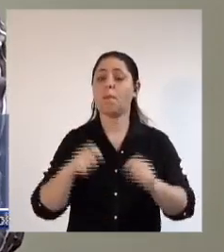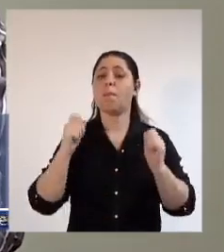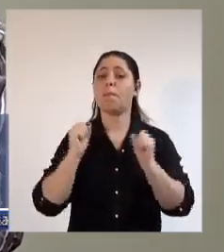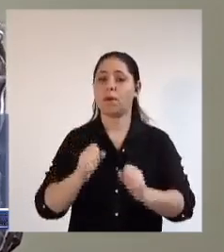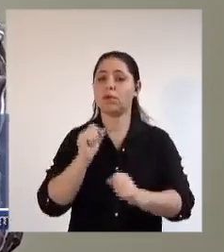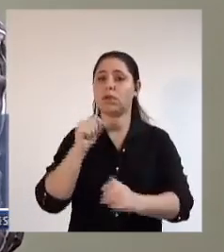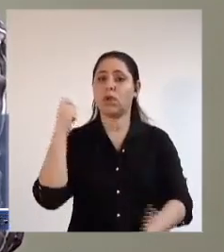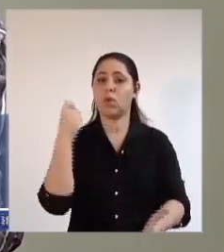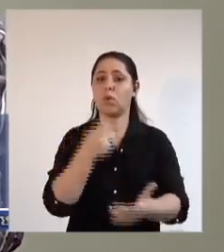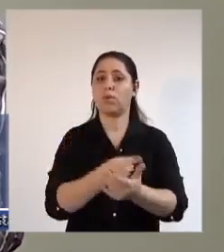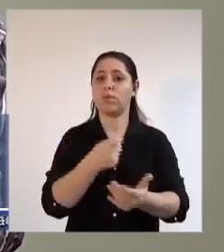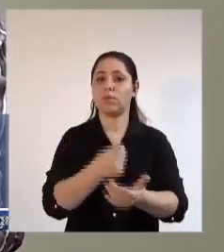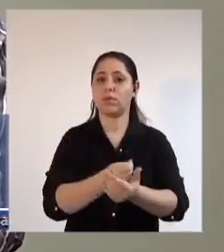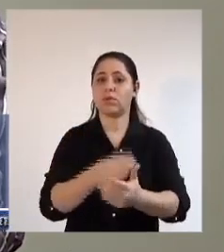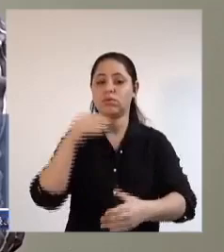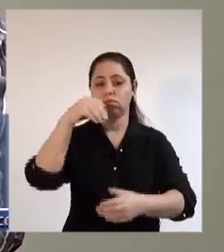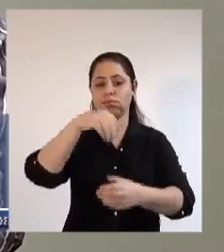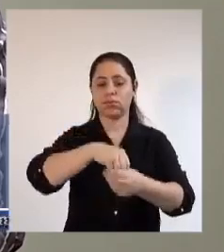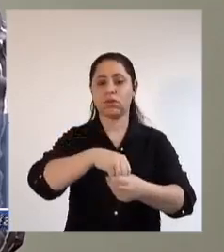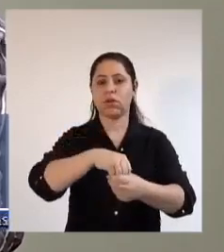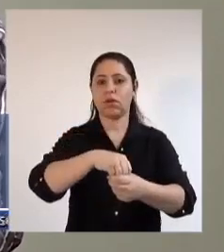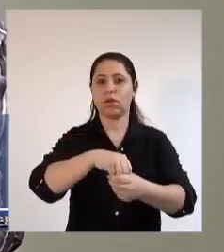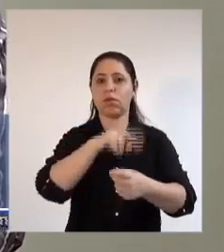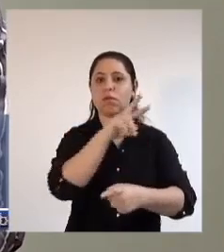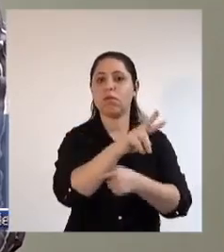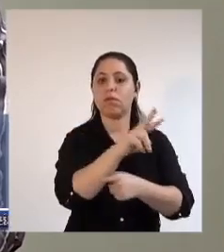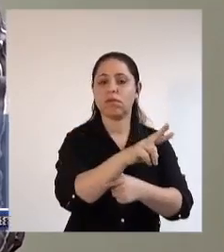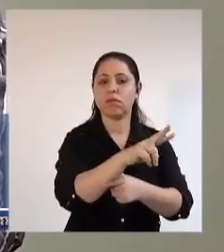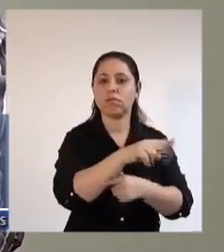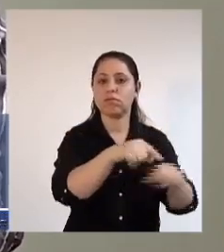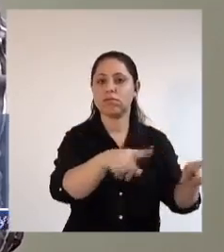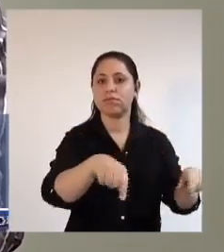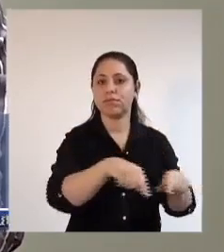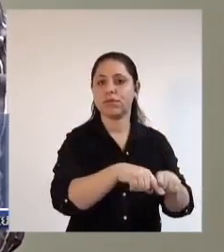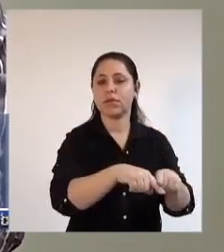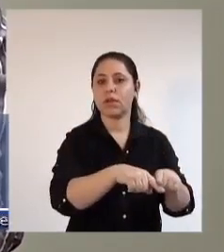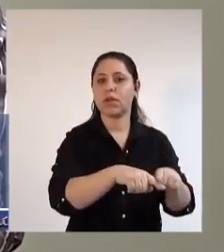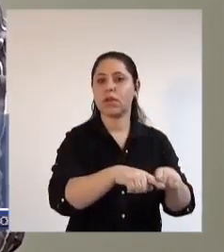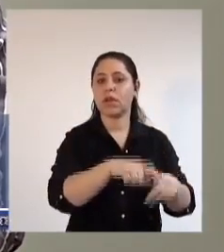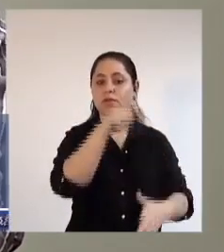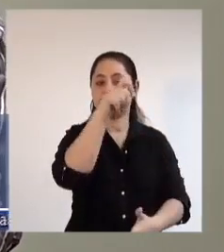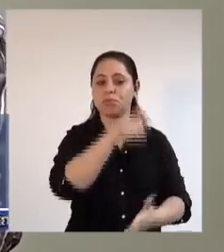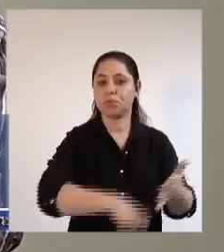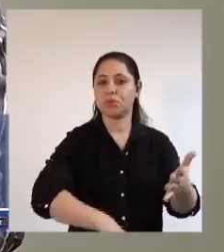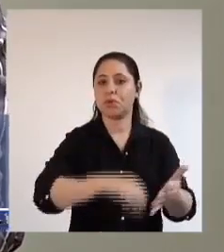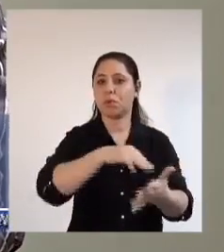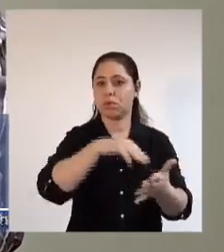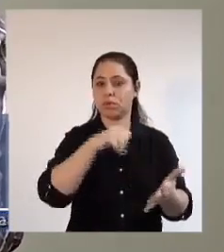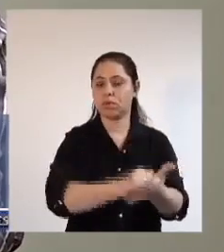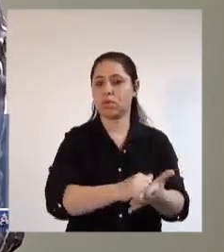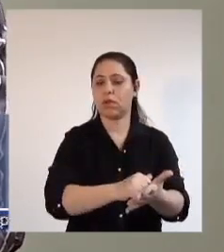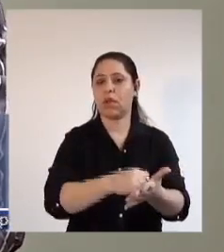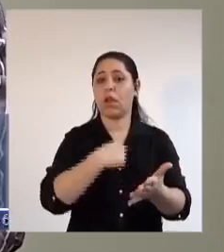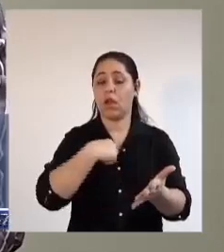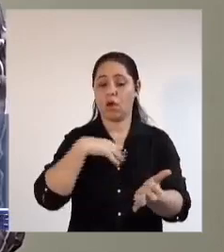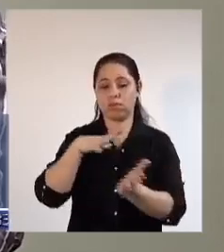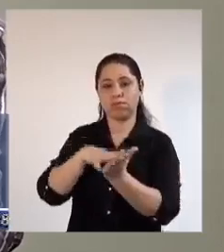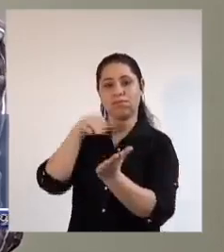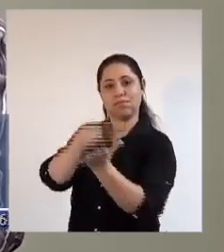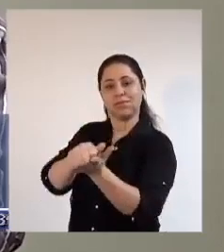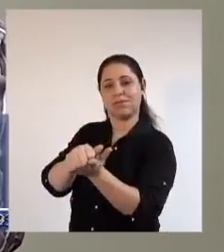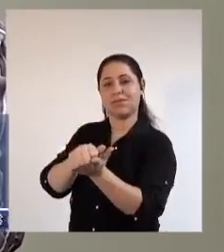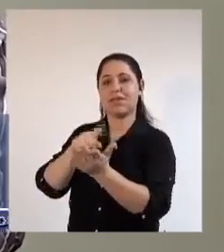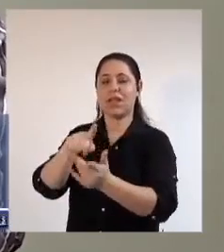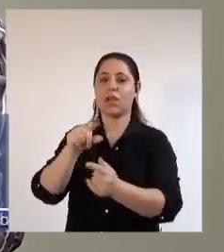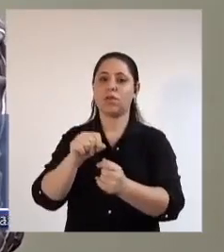dentro de uma área de unidade de conservação e regularizar aquela área então o proprietário ali dentro você indenizado por dinheiro privado a